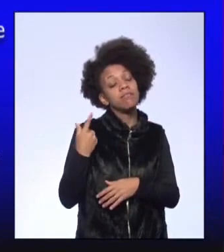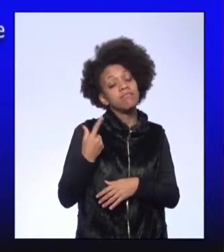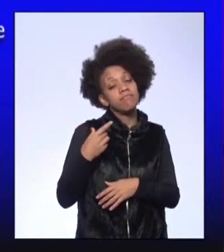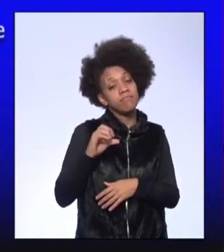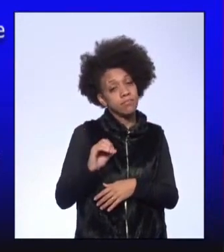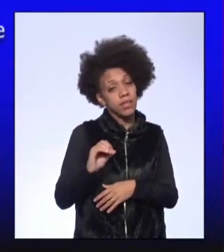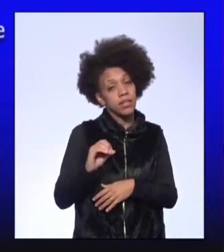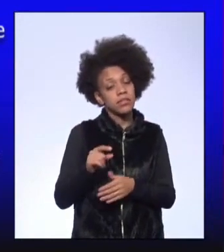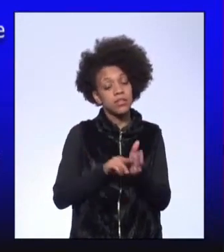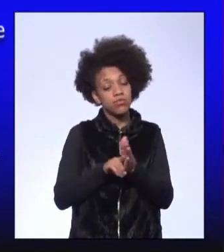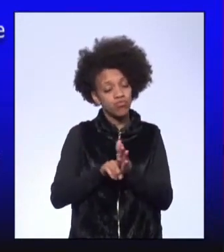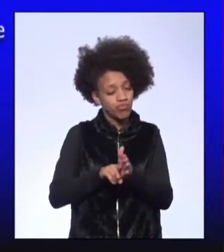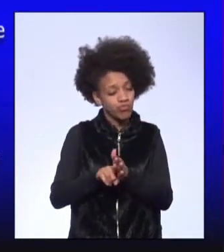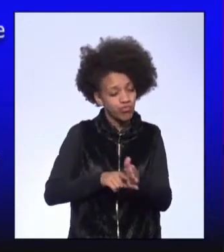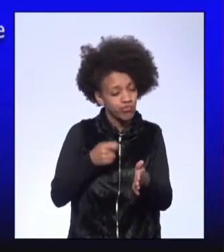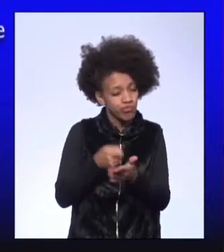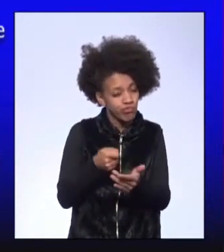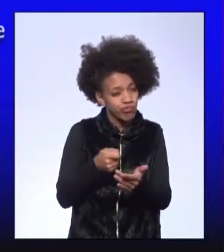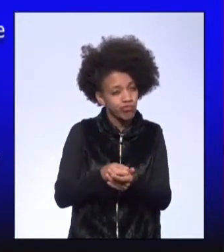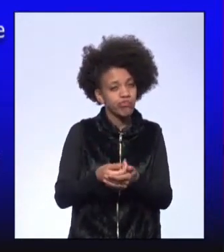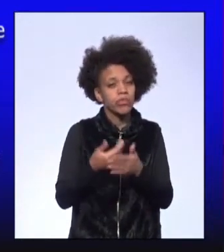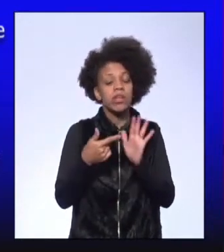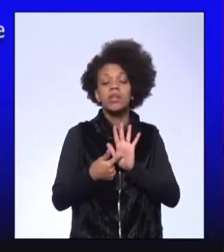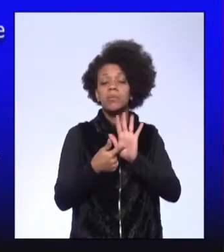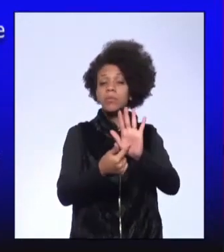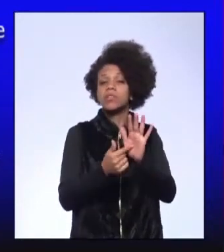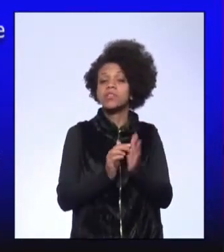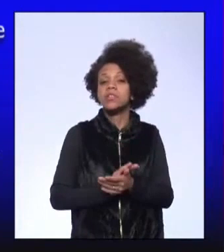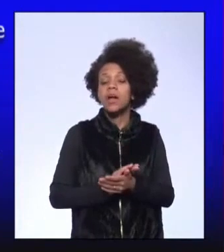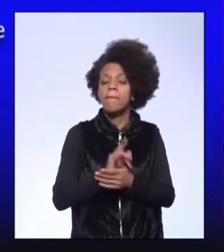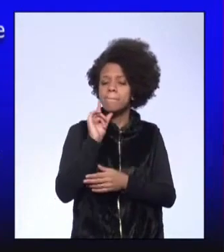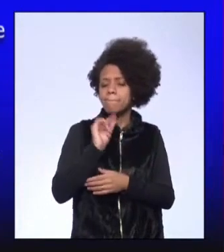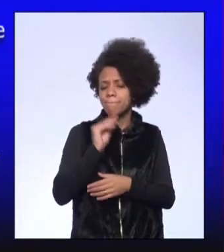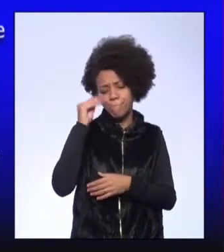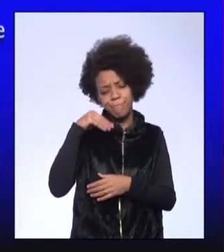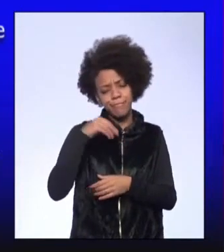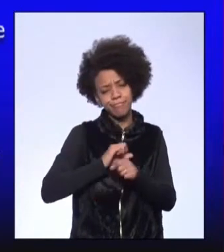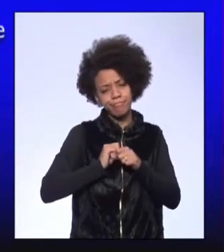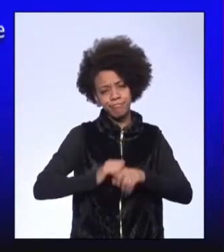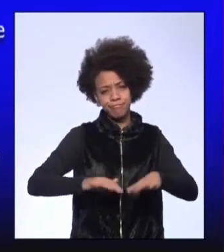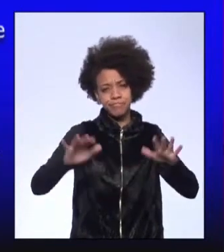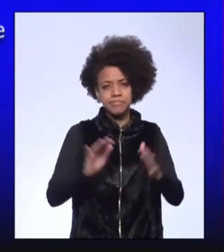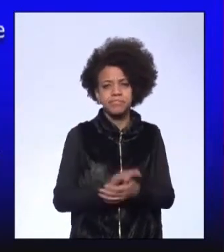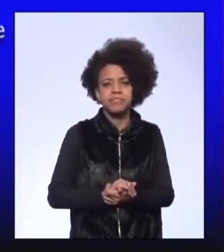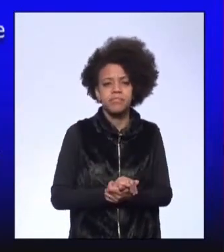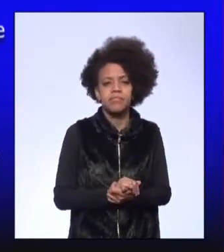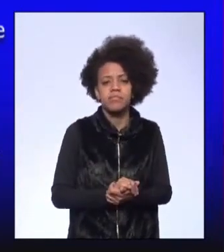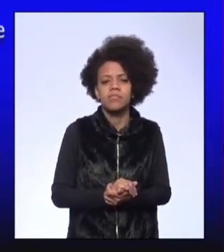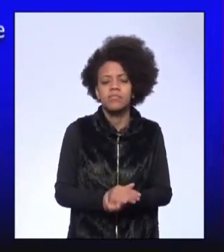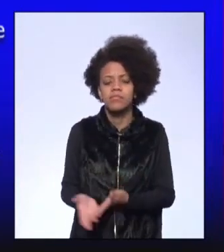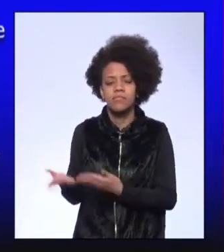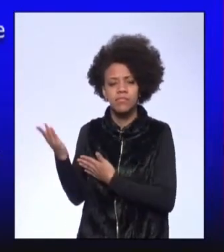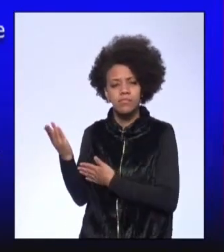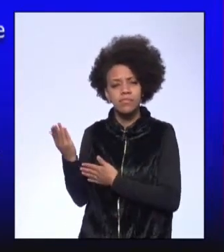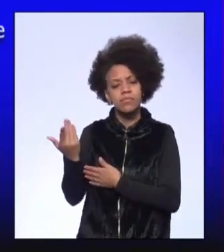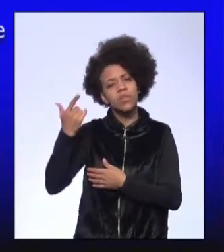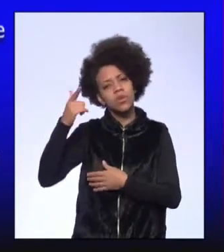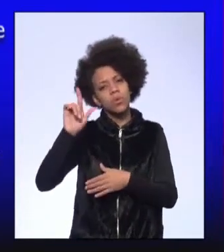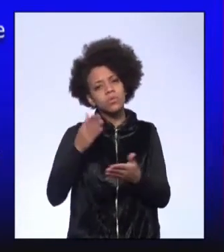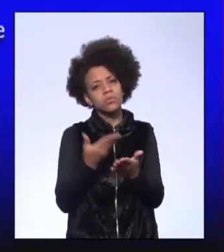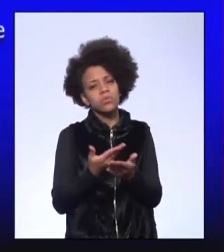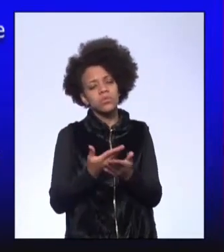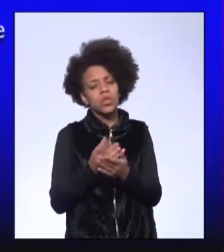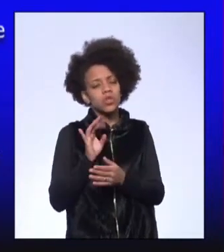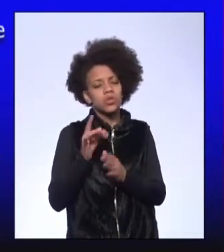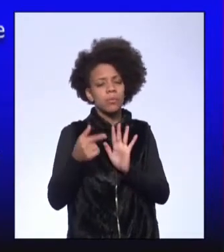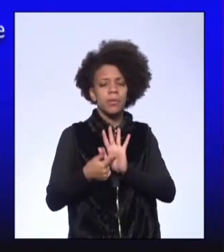têm sido consistentes em demonstrar menor risco de transmissão. Aqui é um outro estudo só para destacar